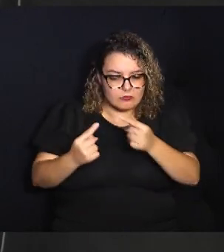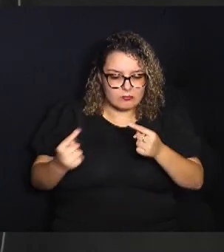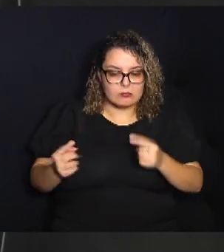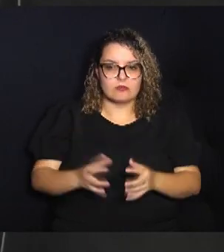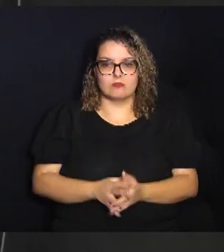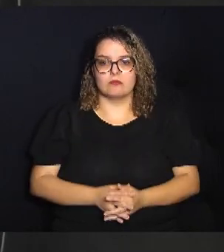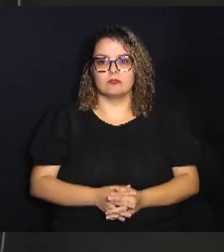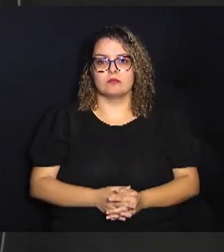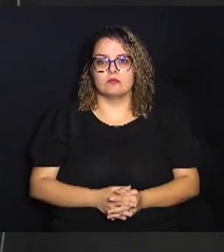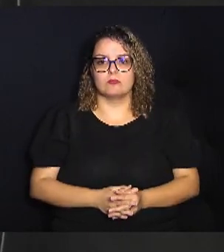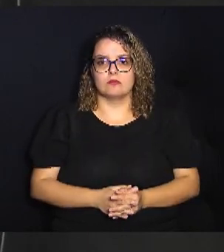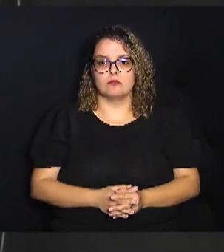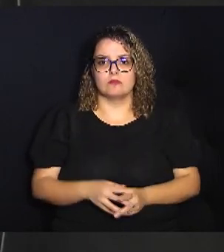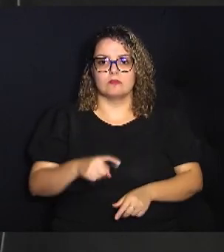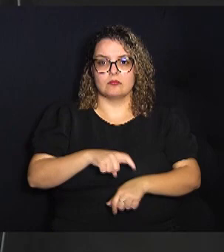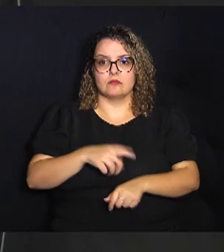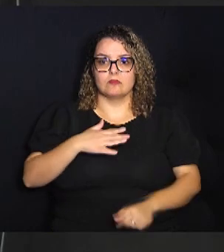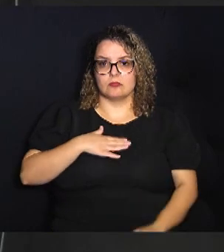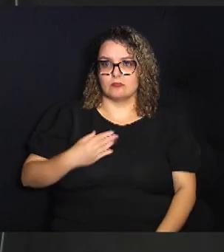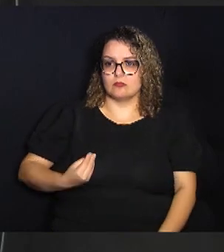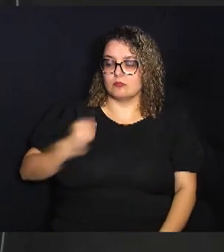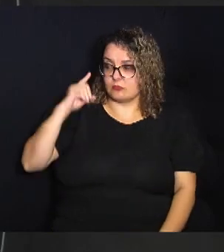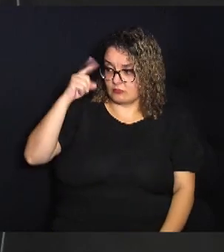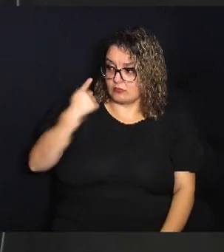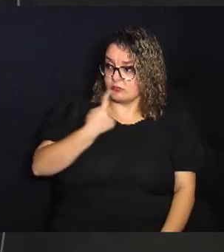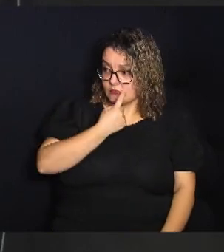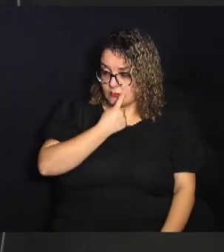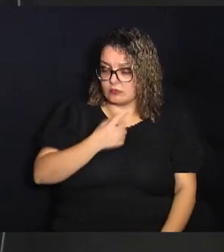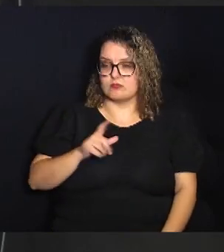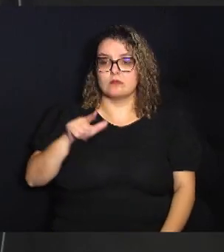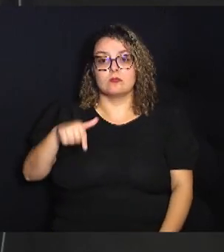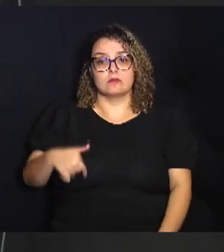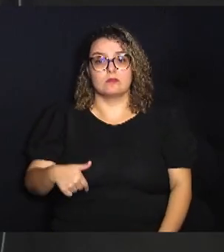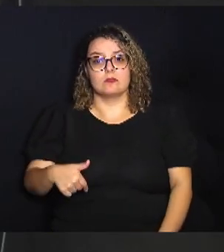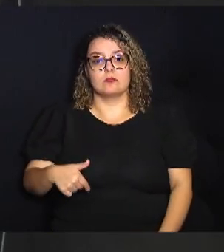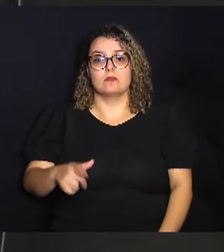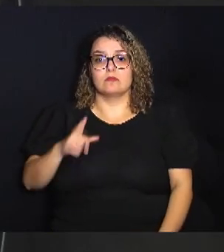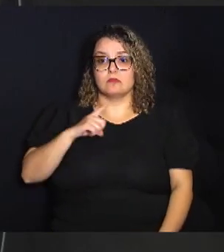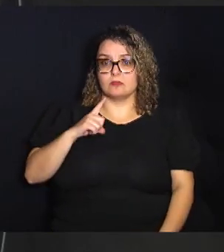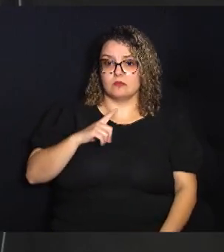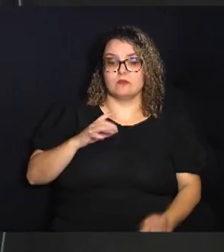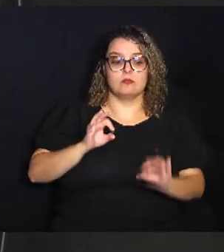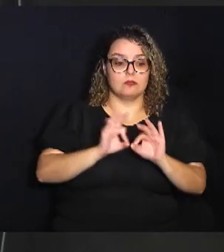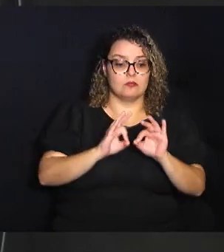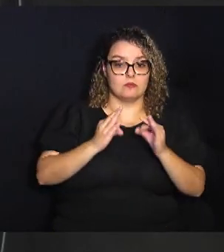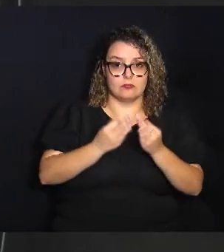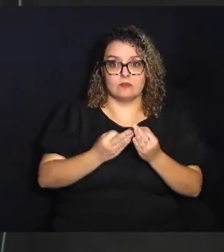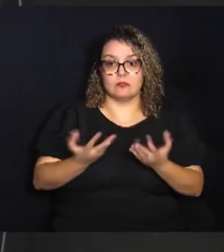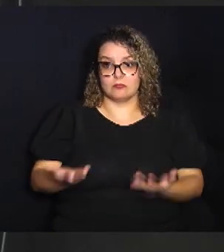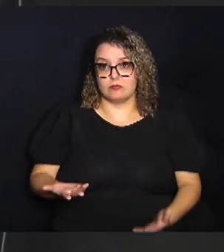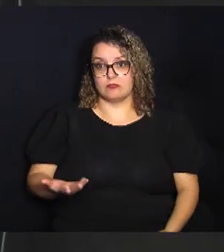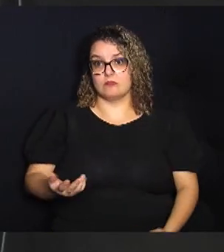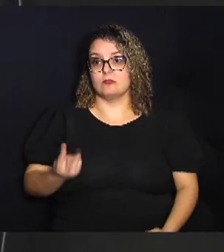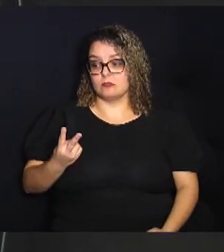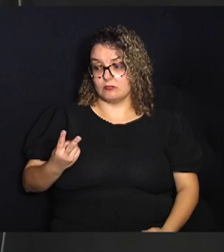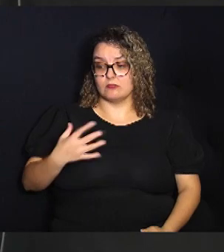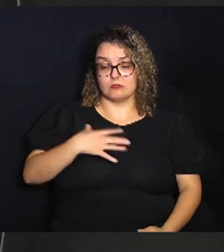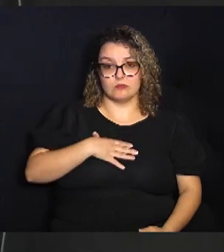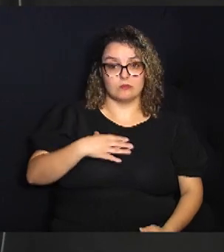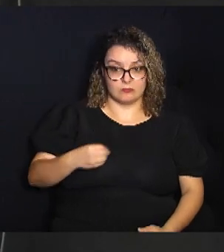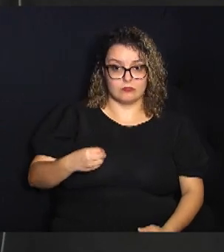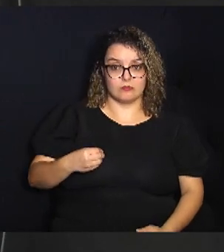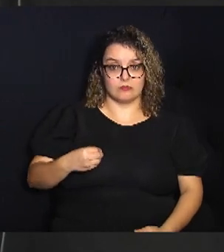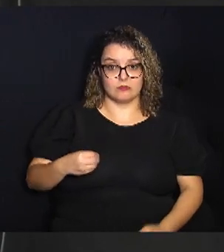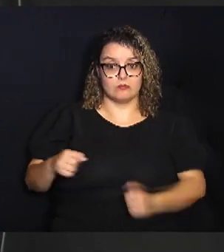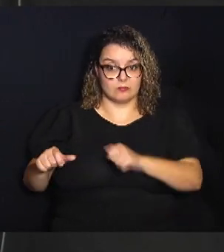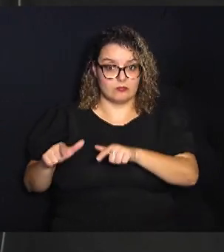dado momento da minha vida, Mirla, depois de ter constituído a minha família, formado os meus 2 filhos, eu quis